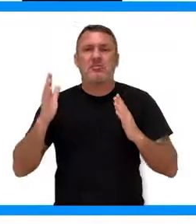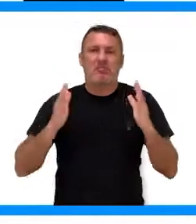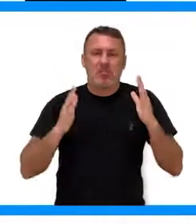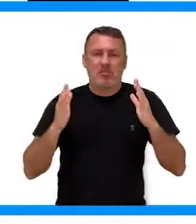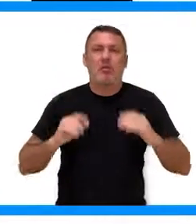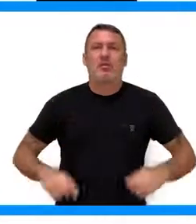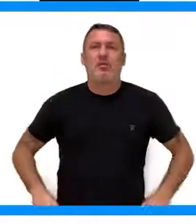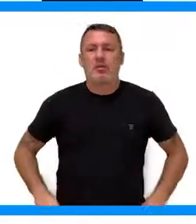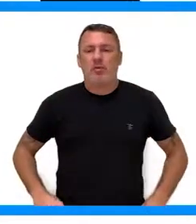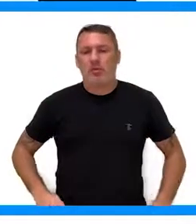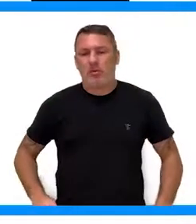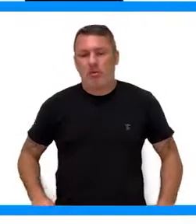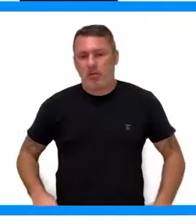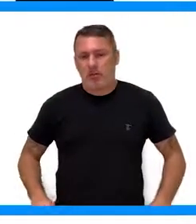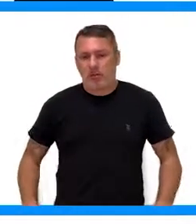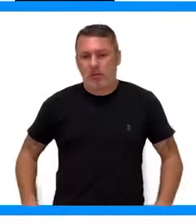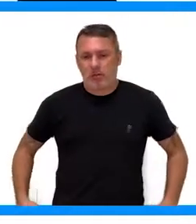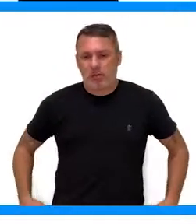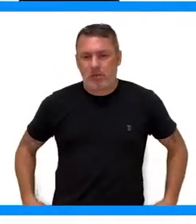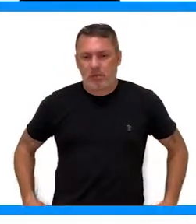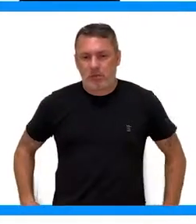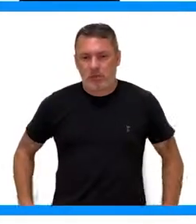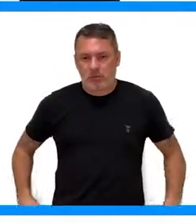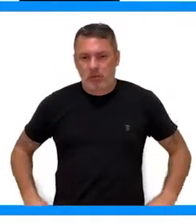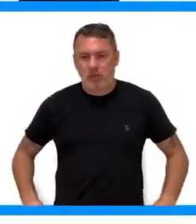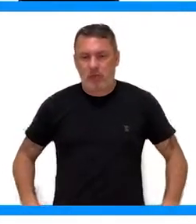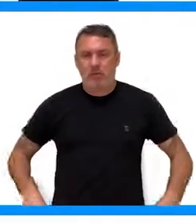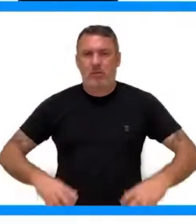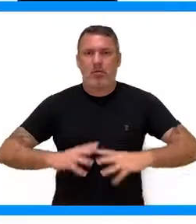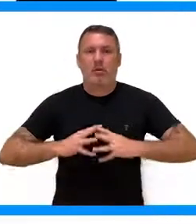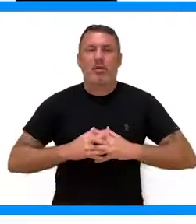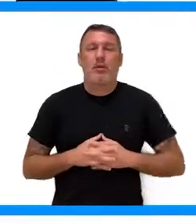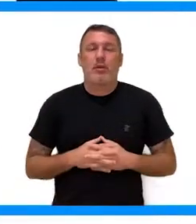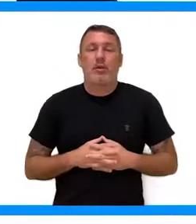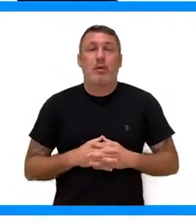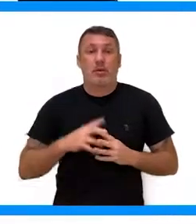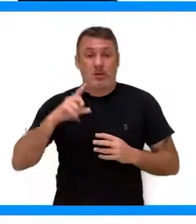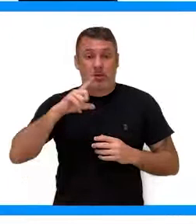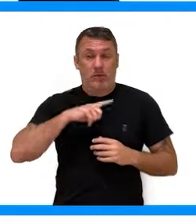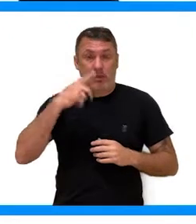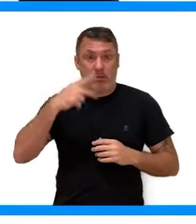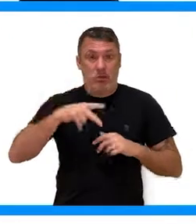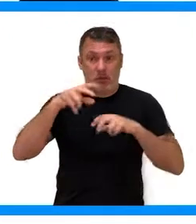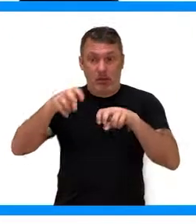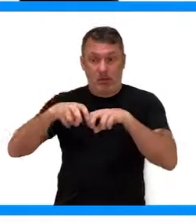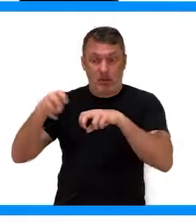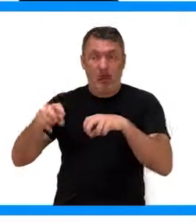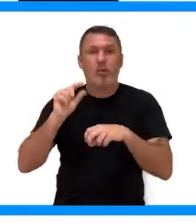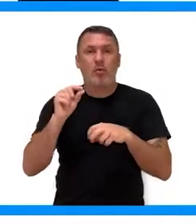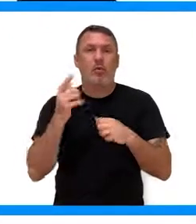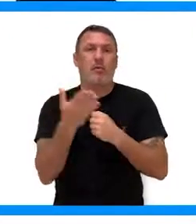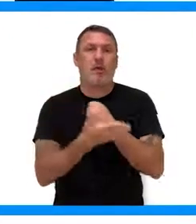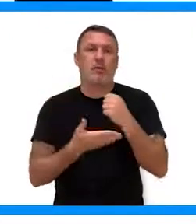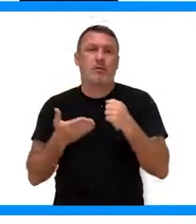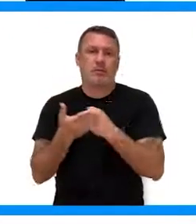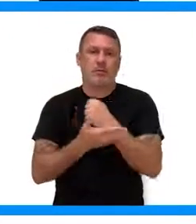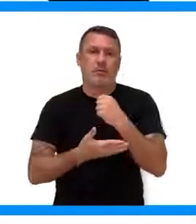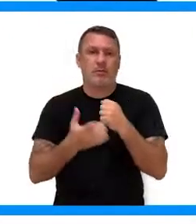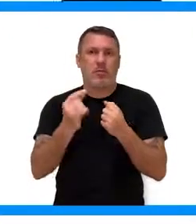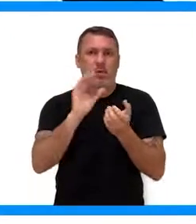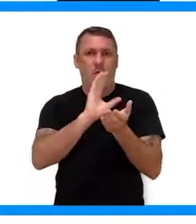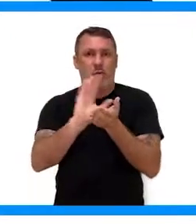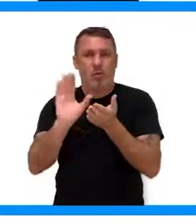1930, nós tivemos aí na agricultura a nossa base econômica. Claro,